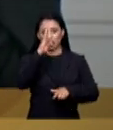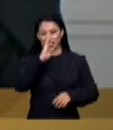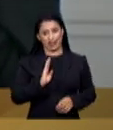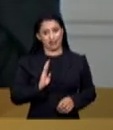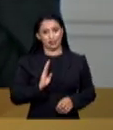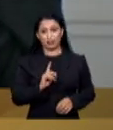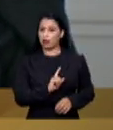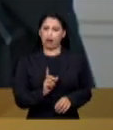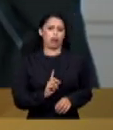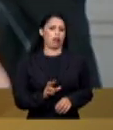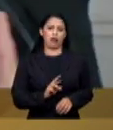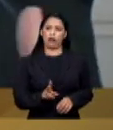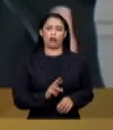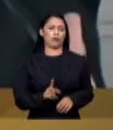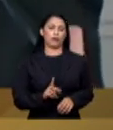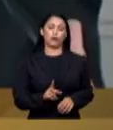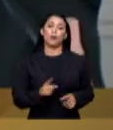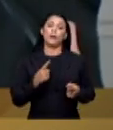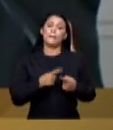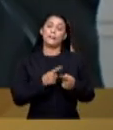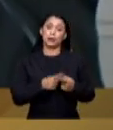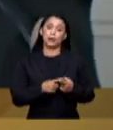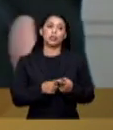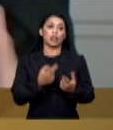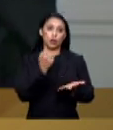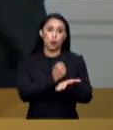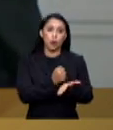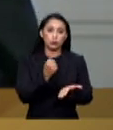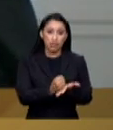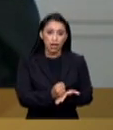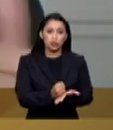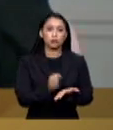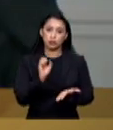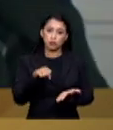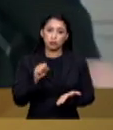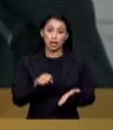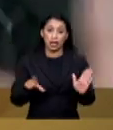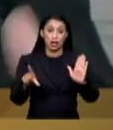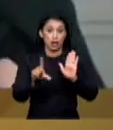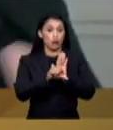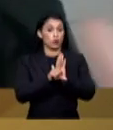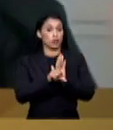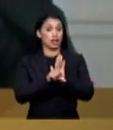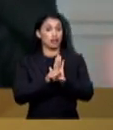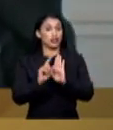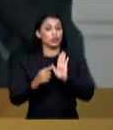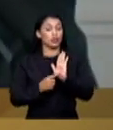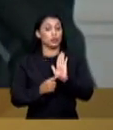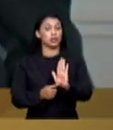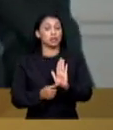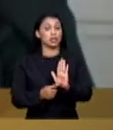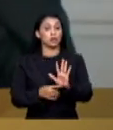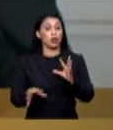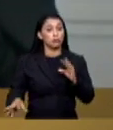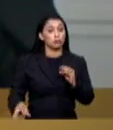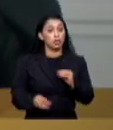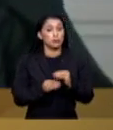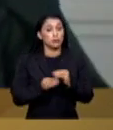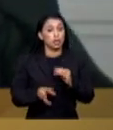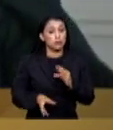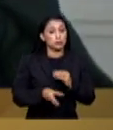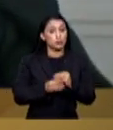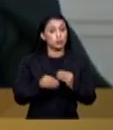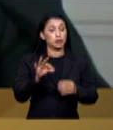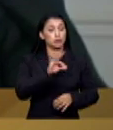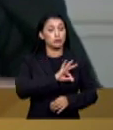até porque há os honorários contratuais. O que a lei aqui não estipula são os honorários sucumbenciais,